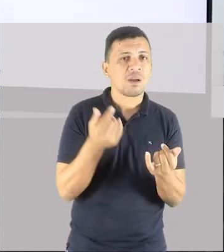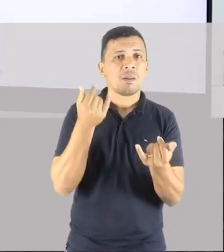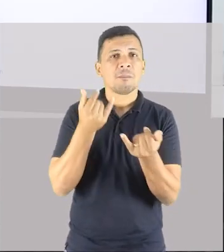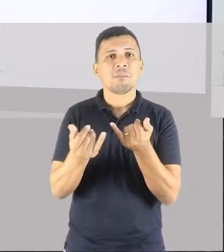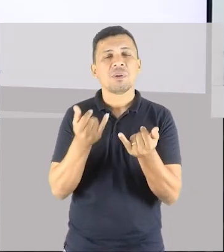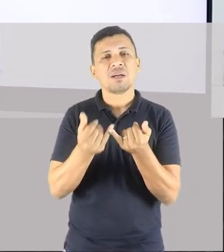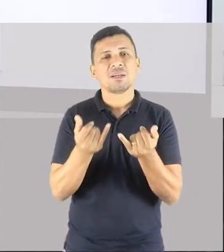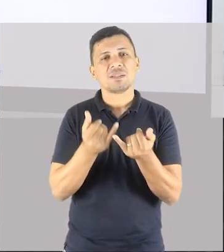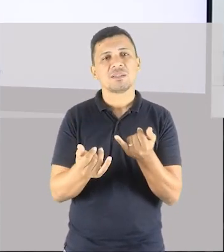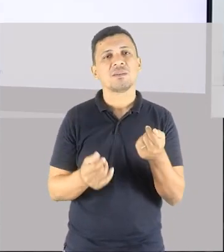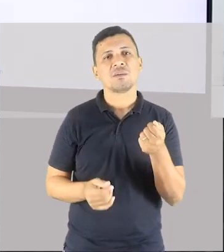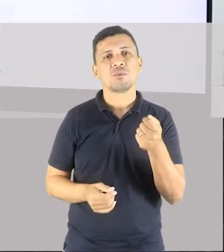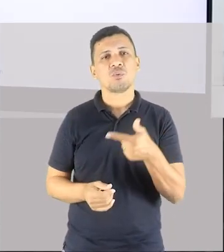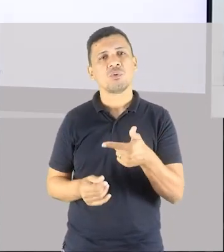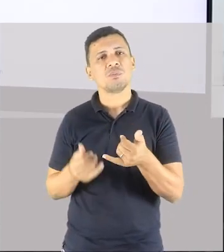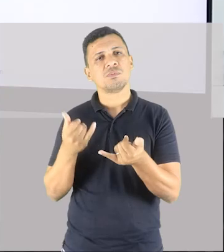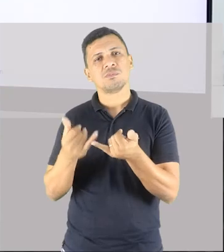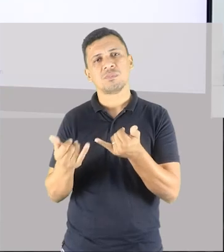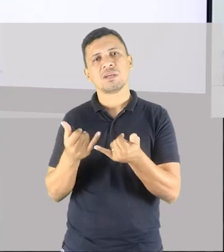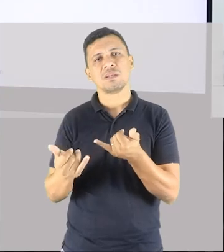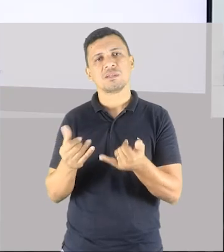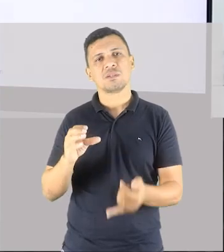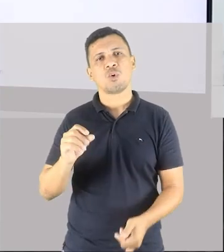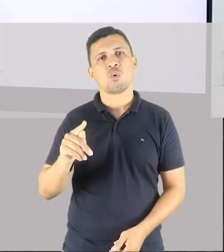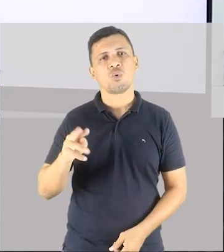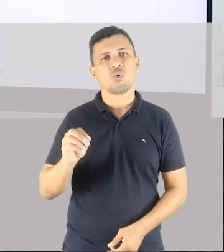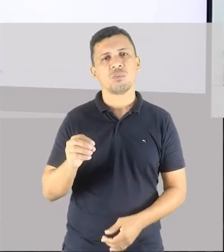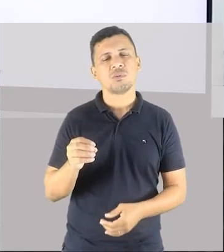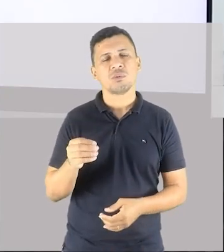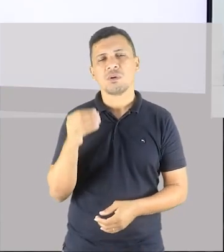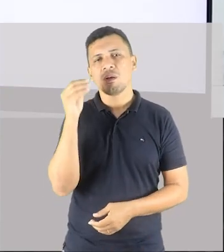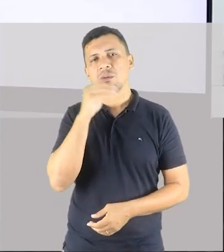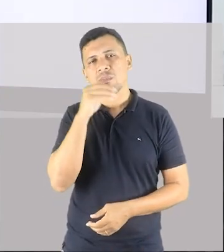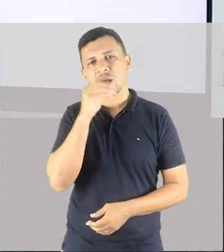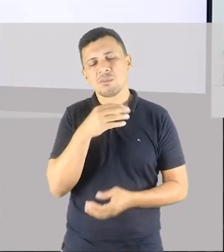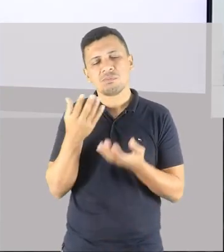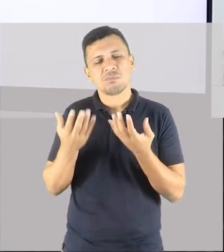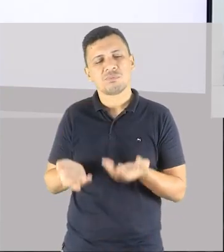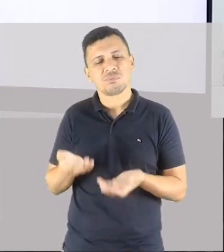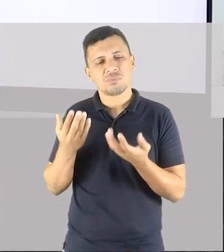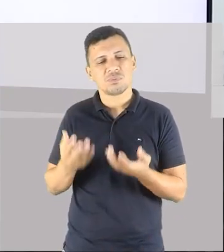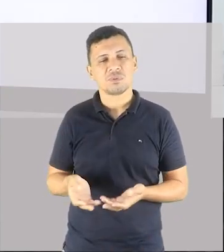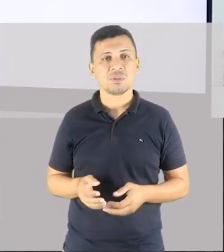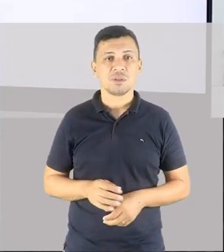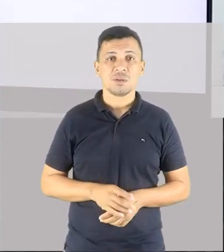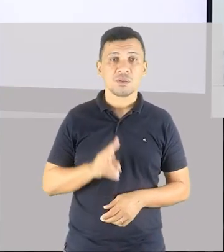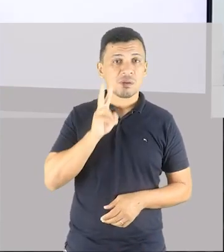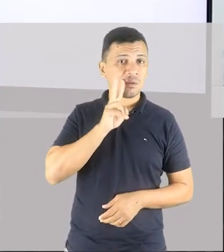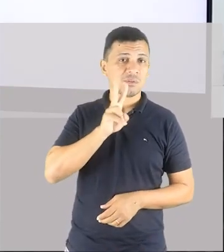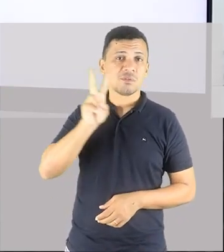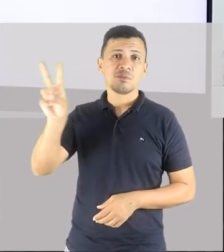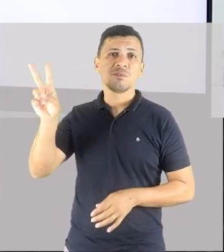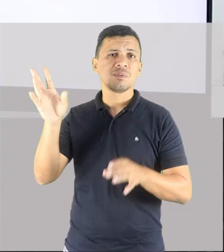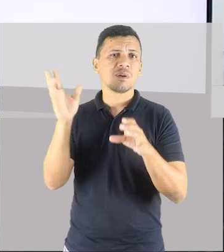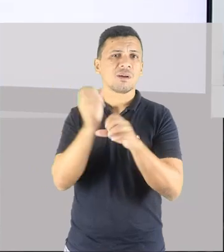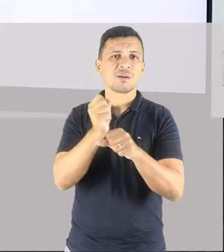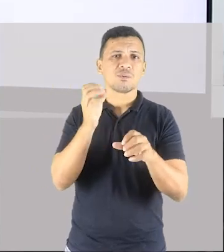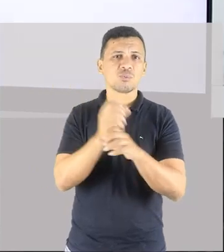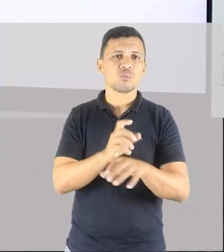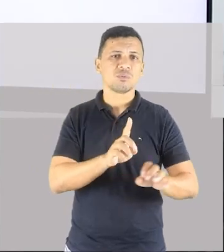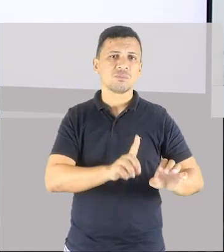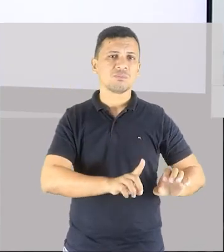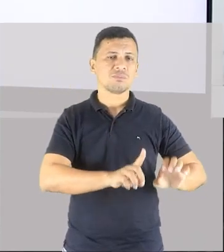ser mais leve do que quando está fora do líquido. Belezinha? Olha como é que calcula o